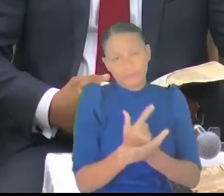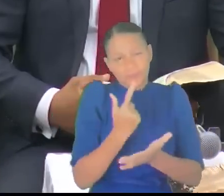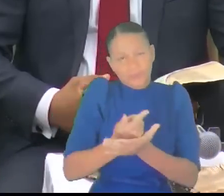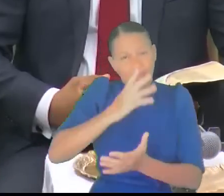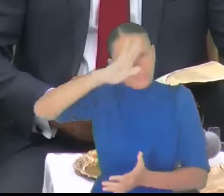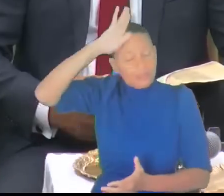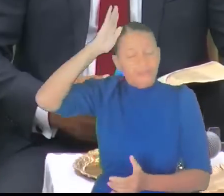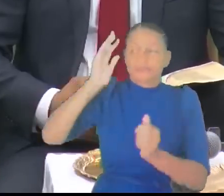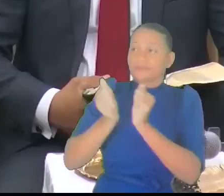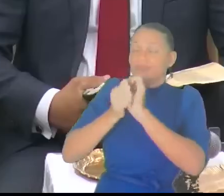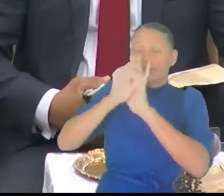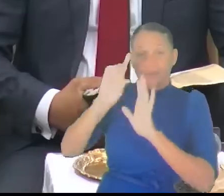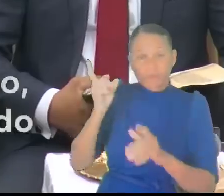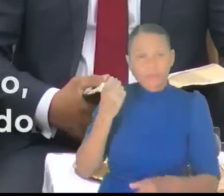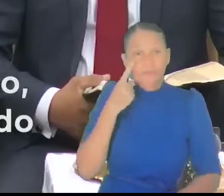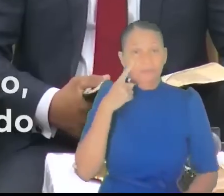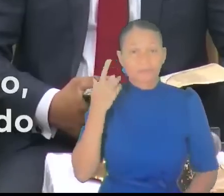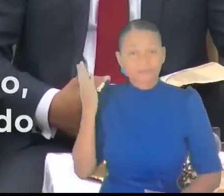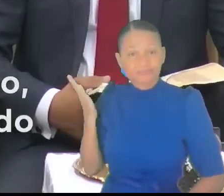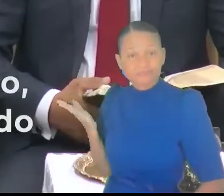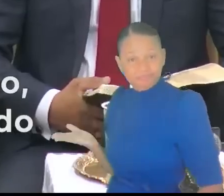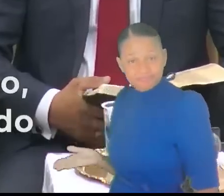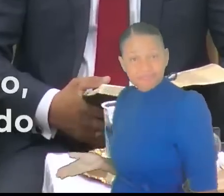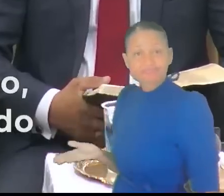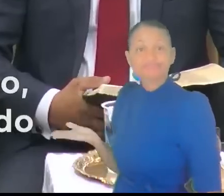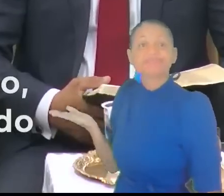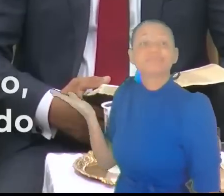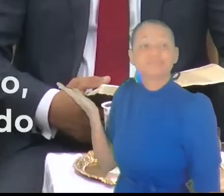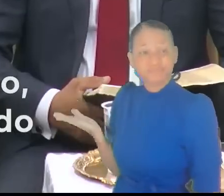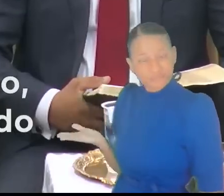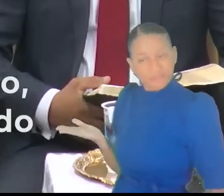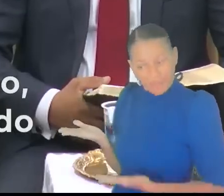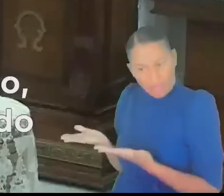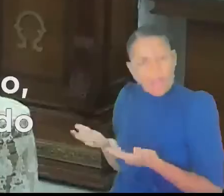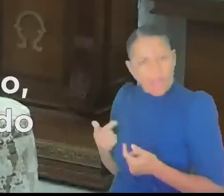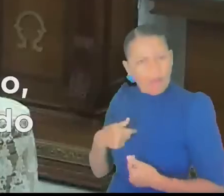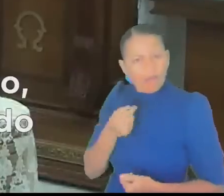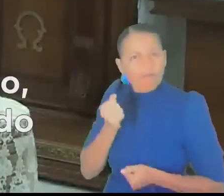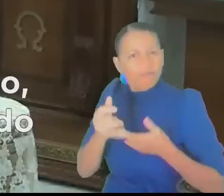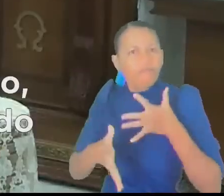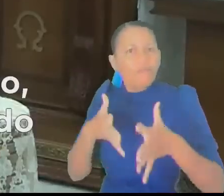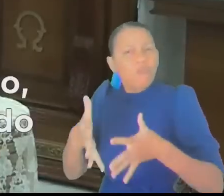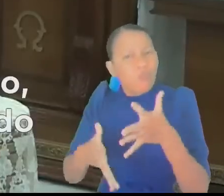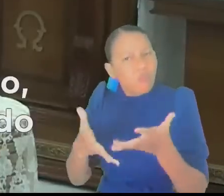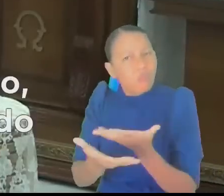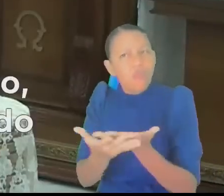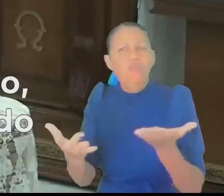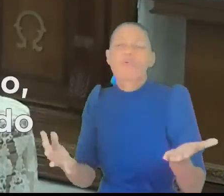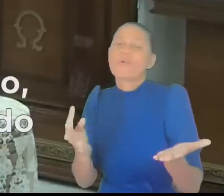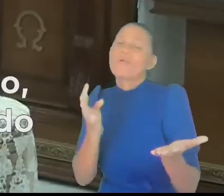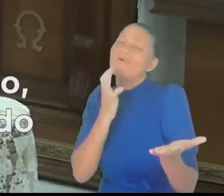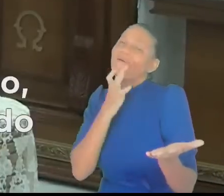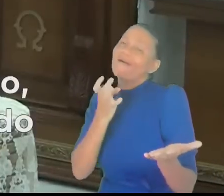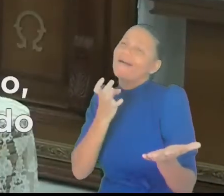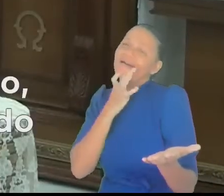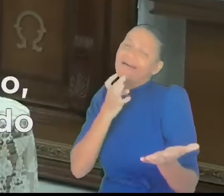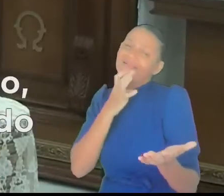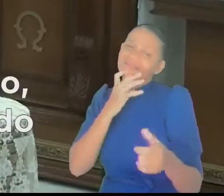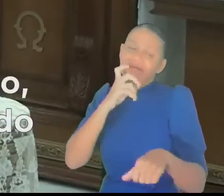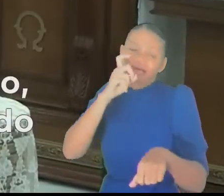Glória a Deus. Olha aí, por favor. E isto digo, conhecendo o tempo, que